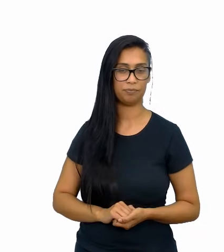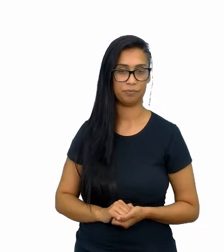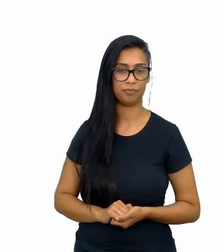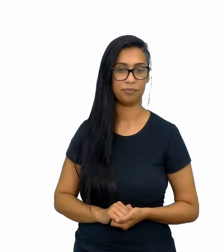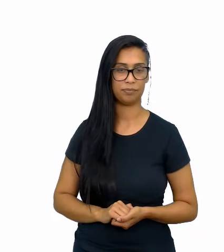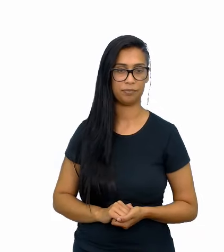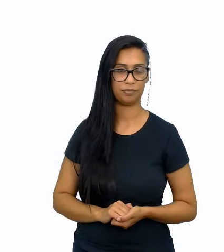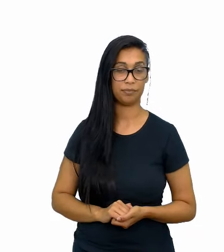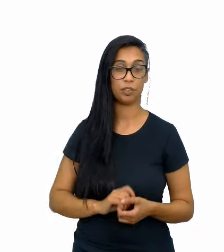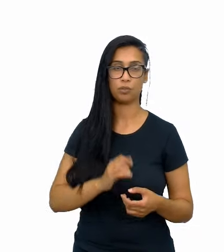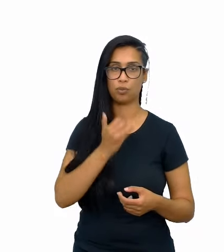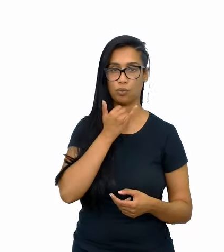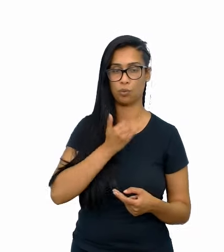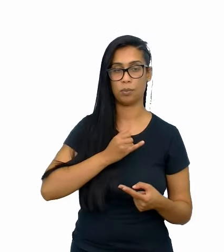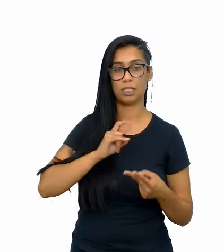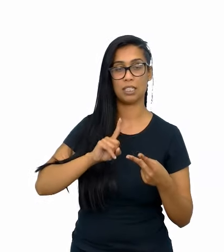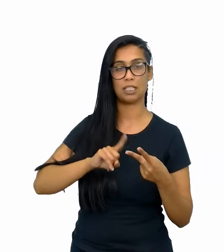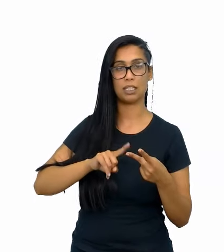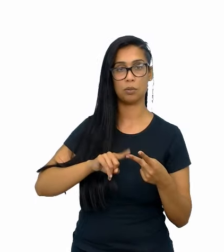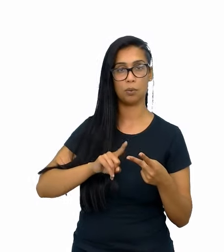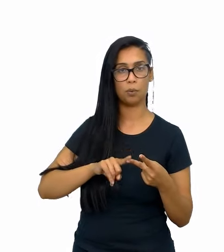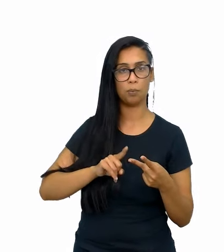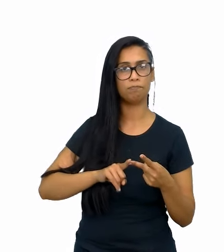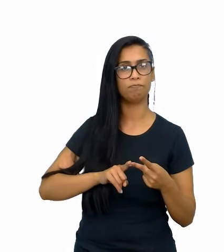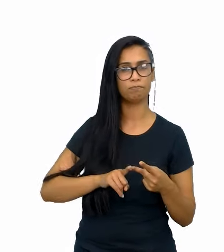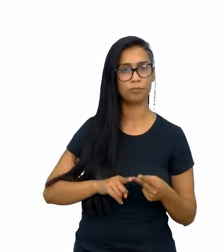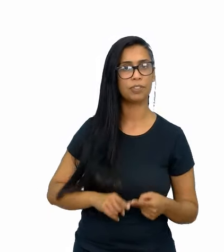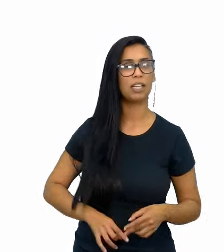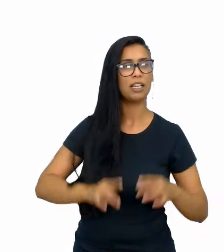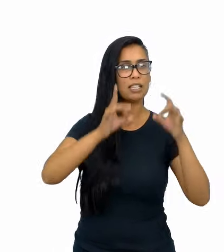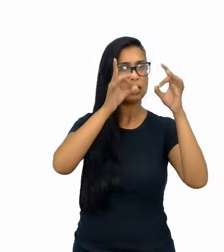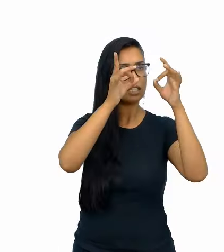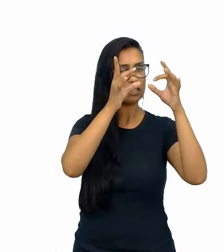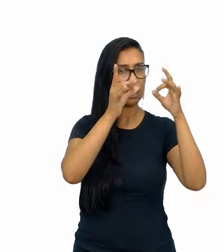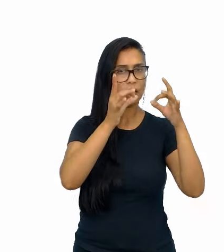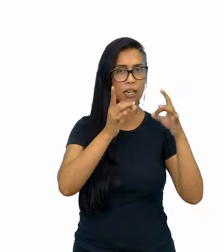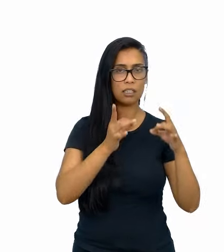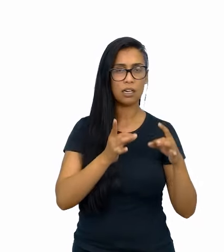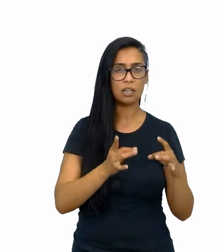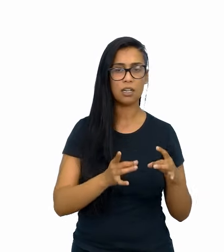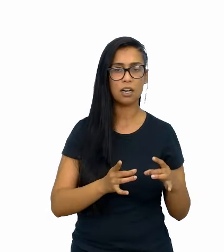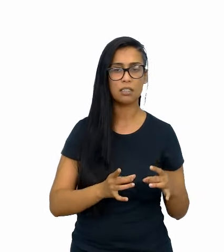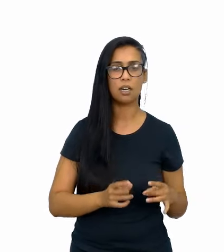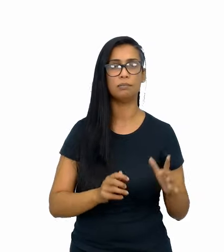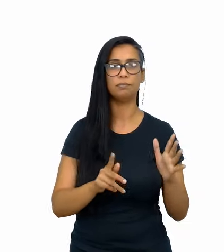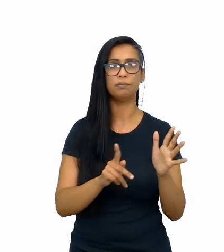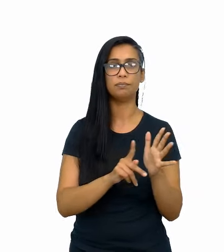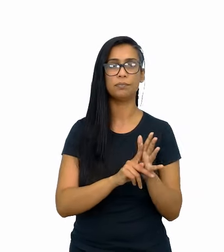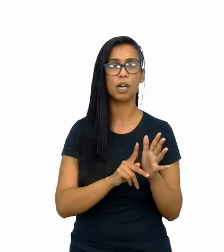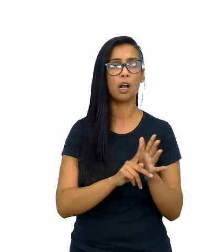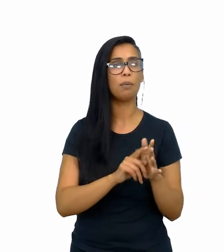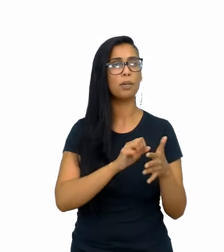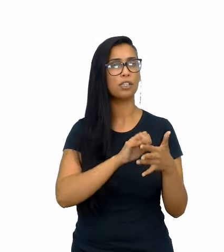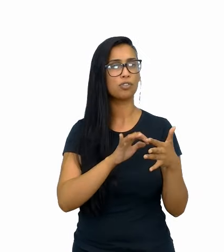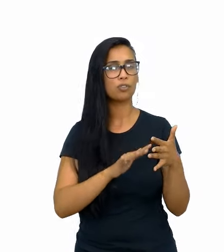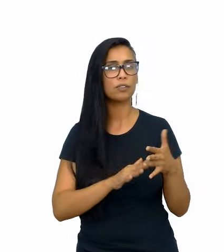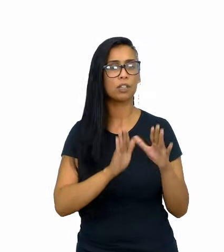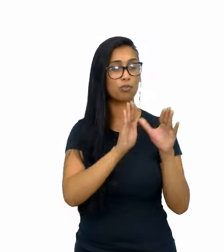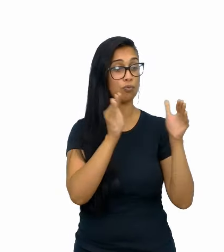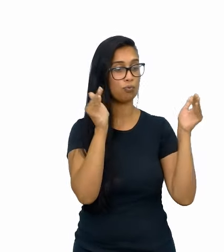vamos colocar uma lupa sobre algumas atividades, buscando enfatizar aí, que